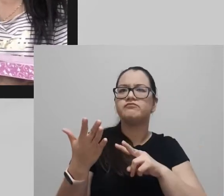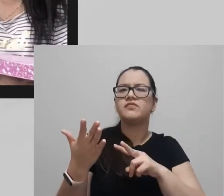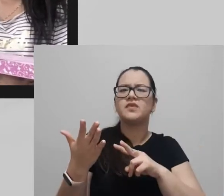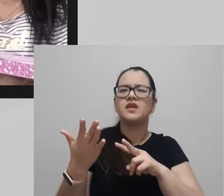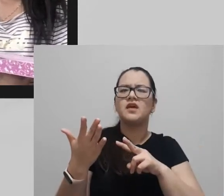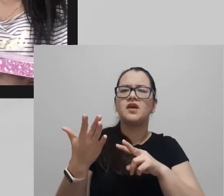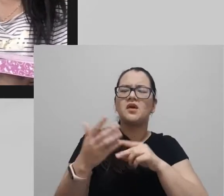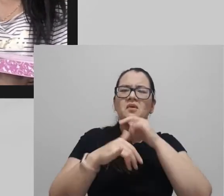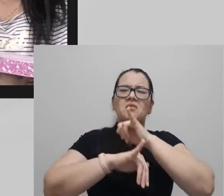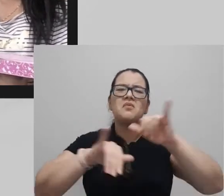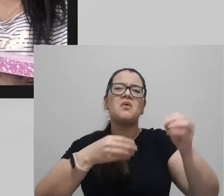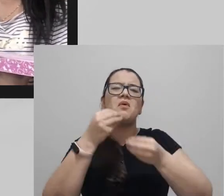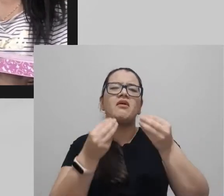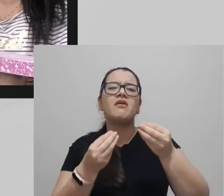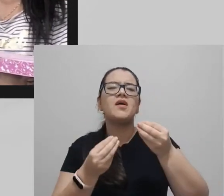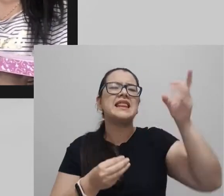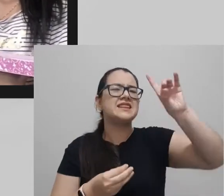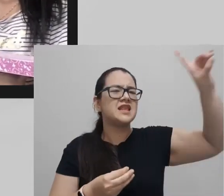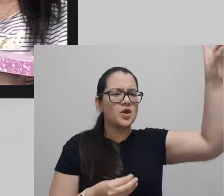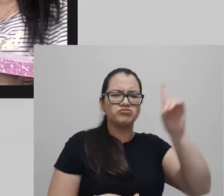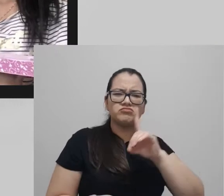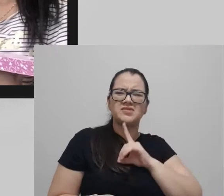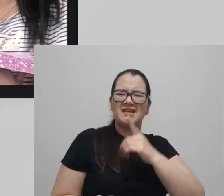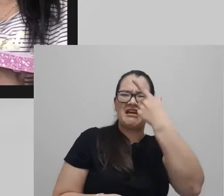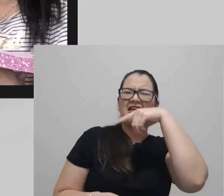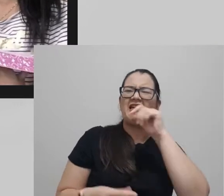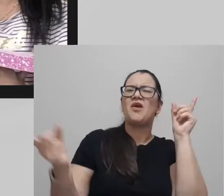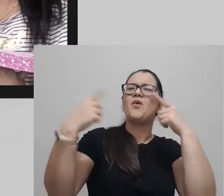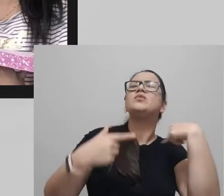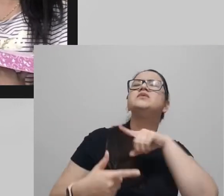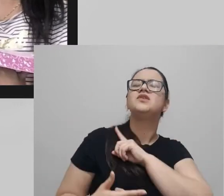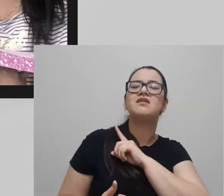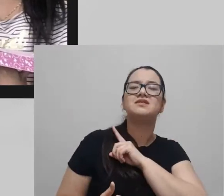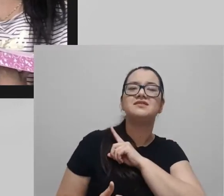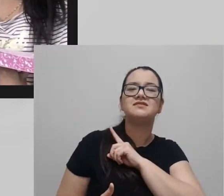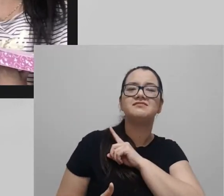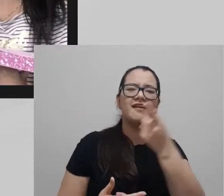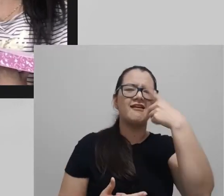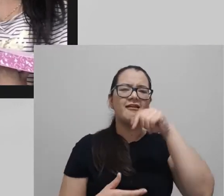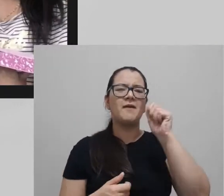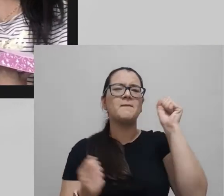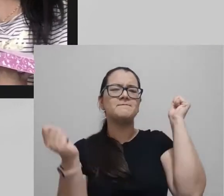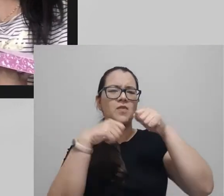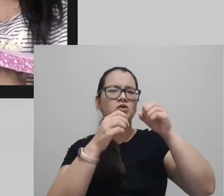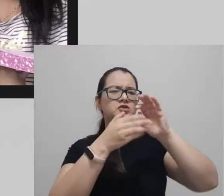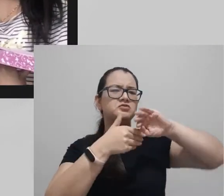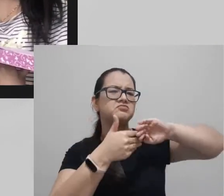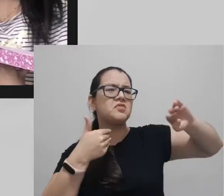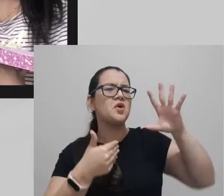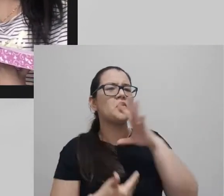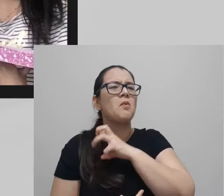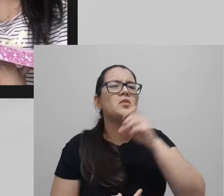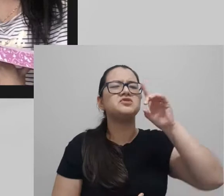estas coisas? Se Deus é por nós, quem será contra nós? Então, quem pode nos separar do amor de Cristo?